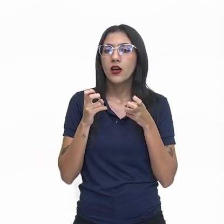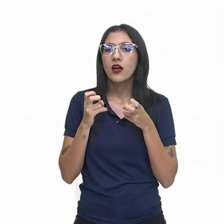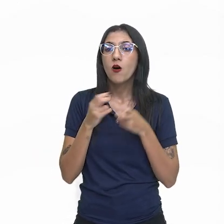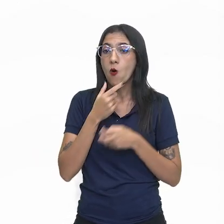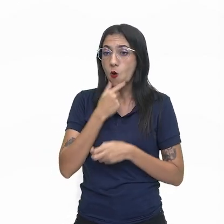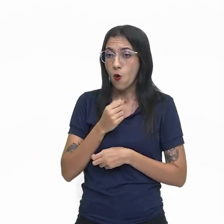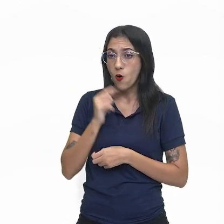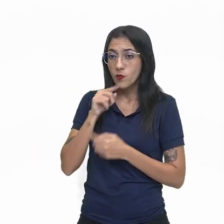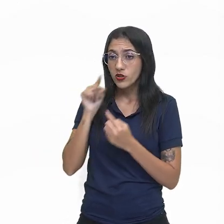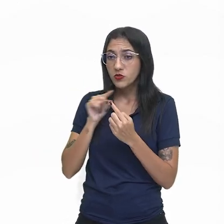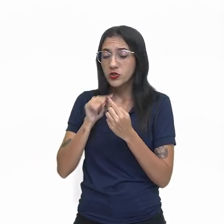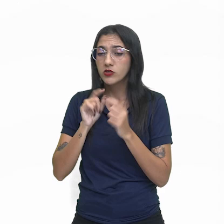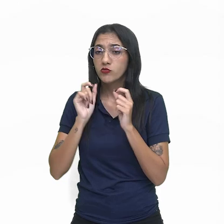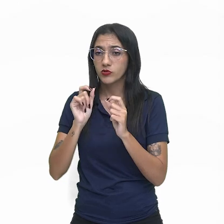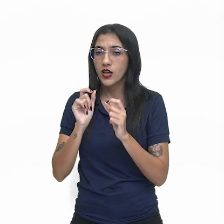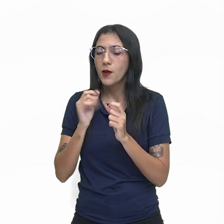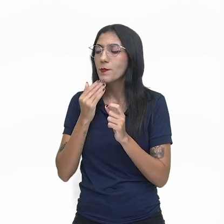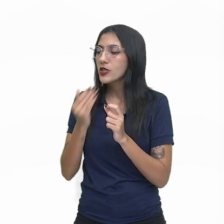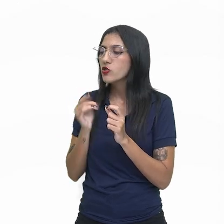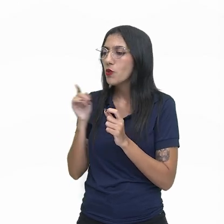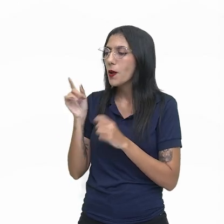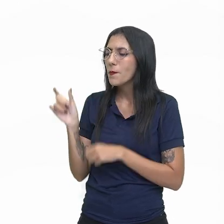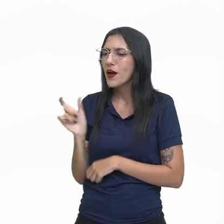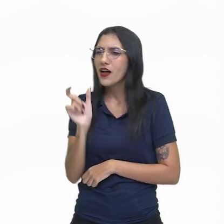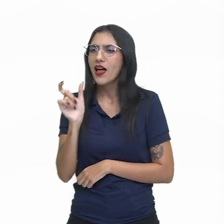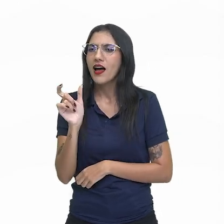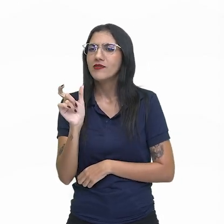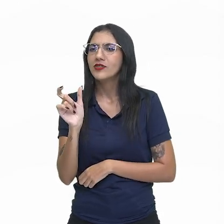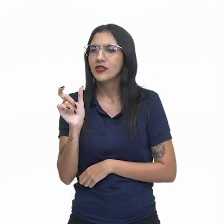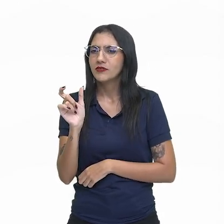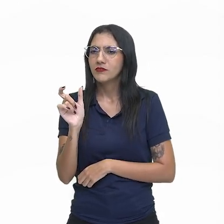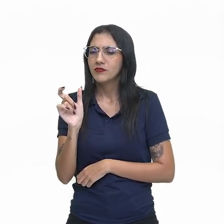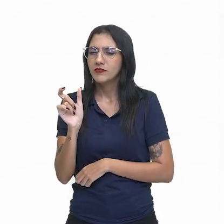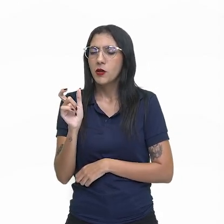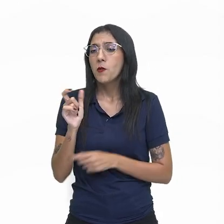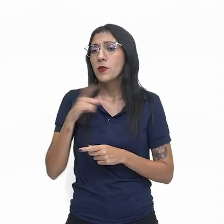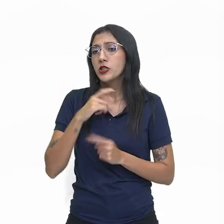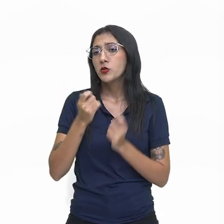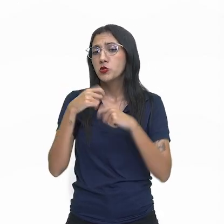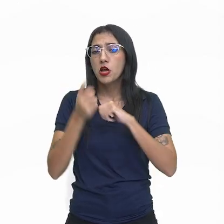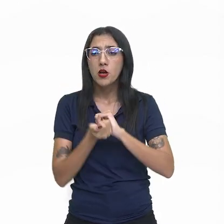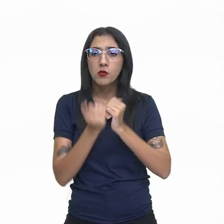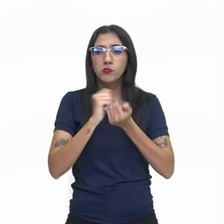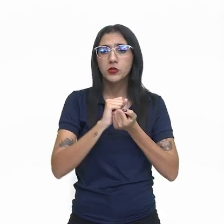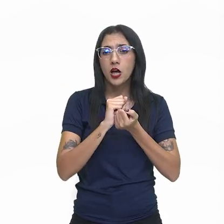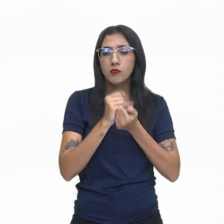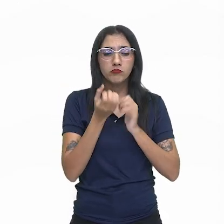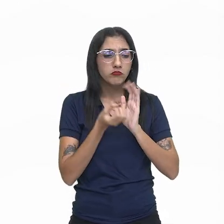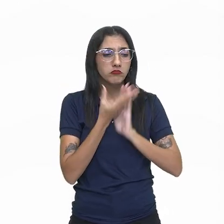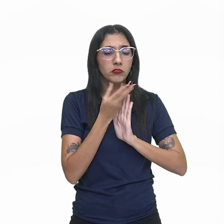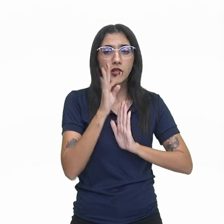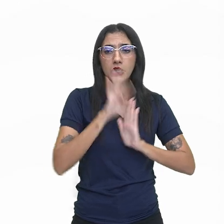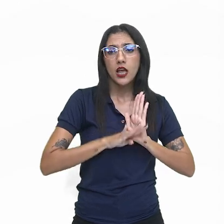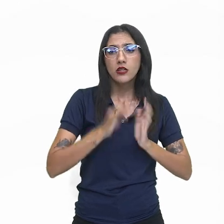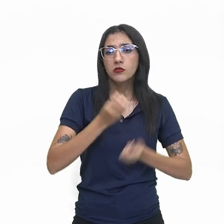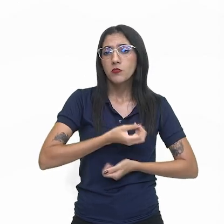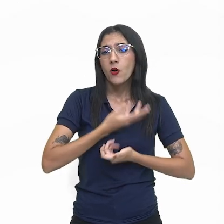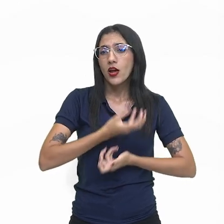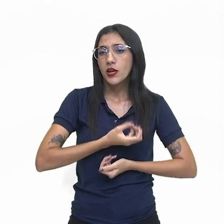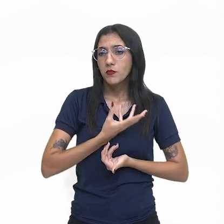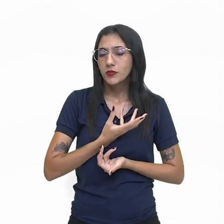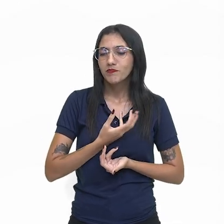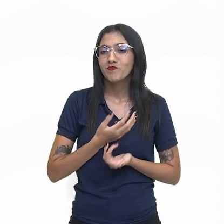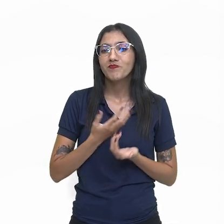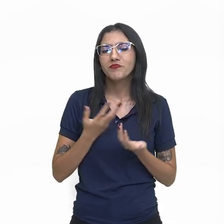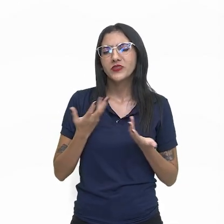ela falasse, mas a mulher falou em comprar, comer, não dá. Aí ele queria que ela falasse, acredito